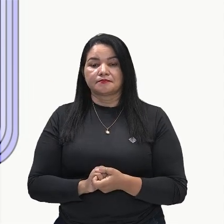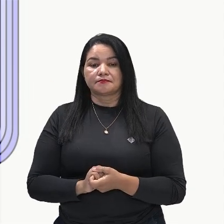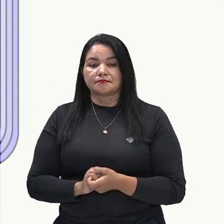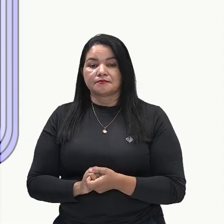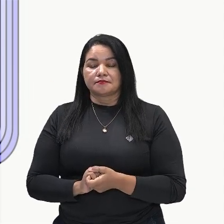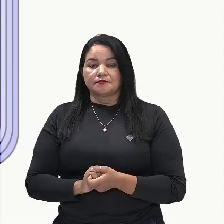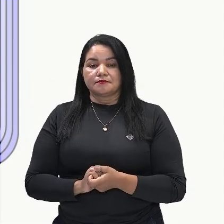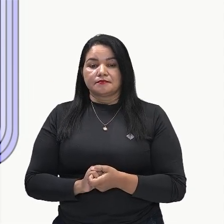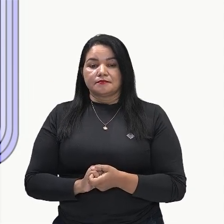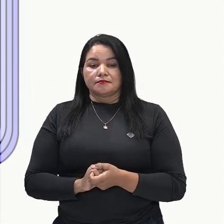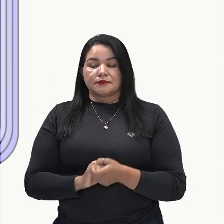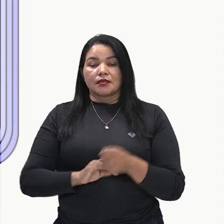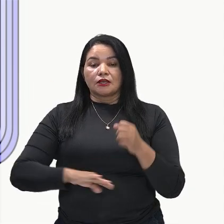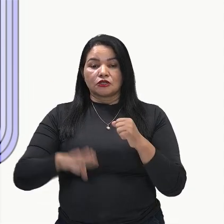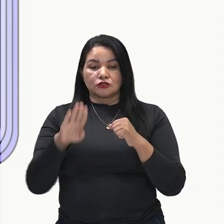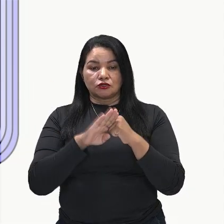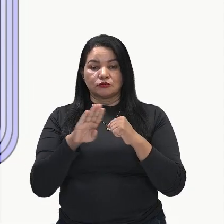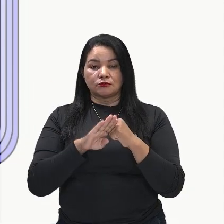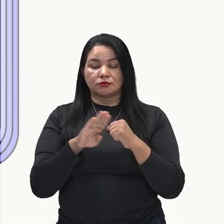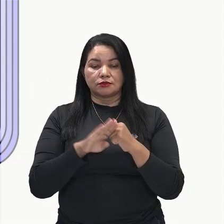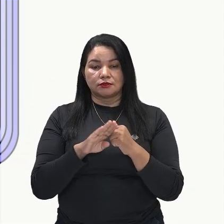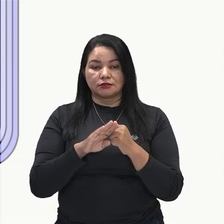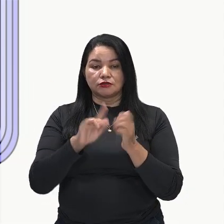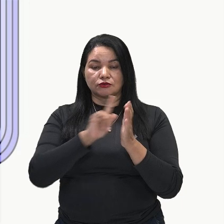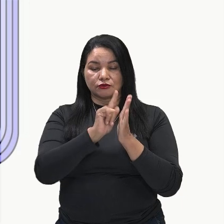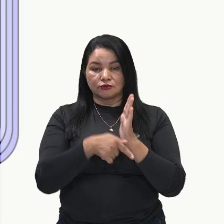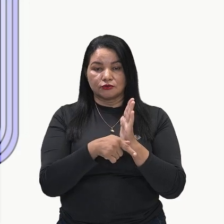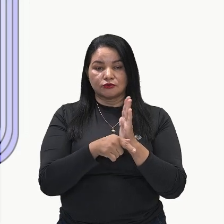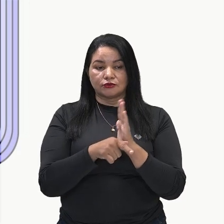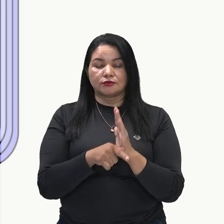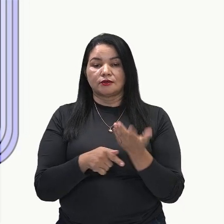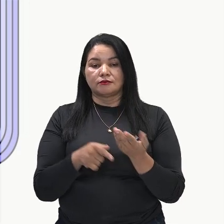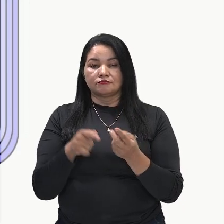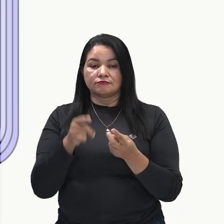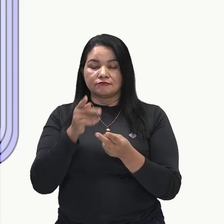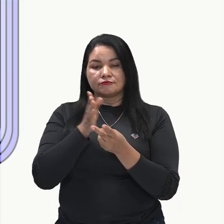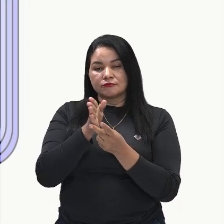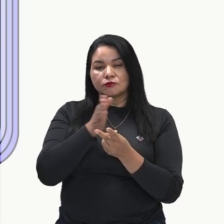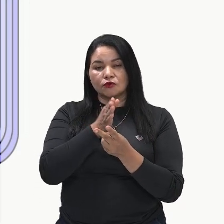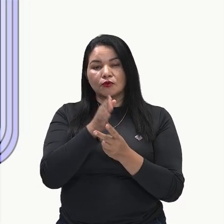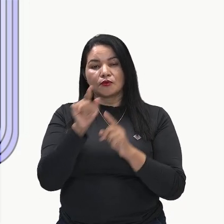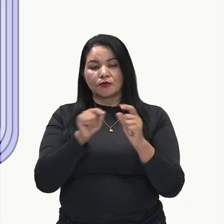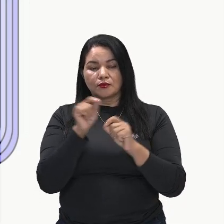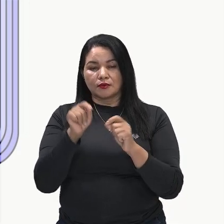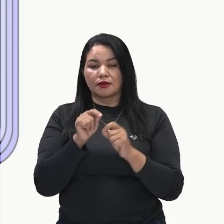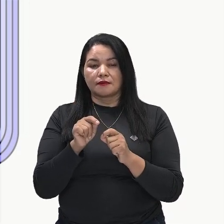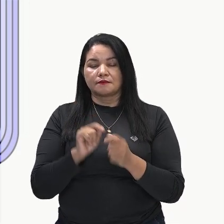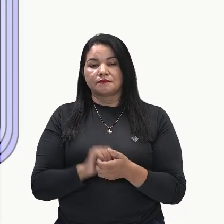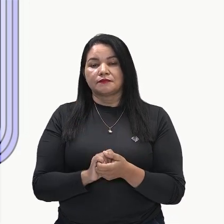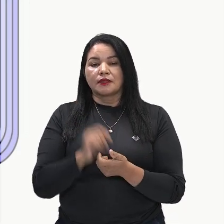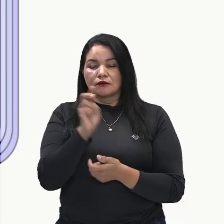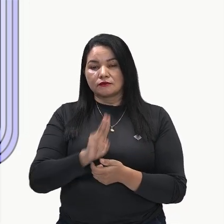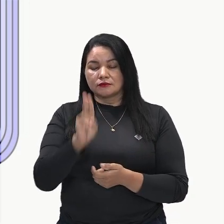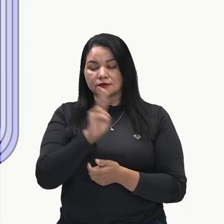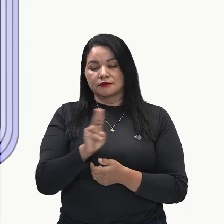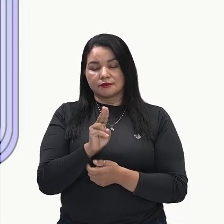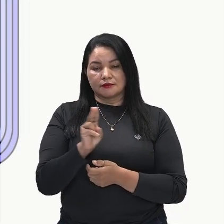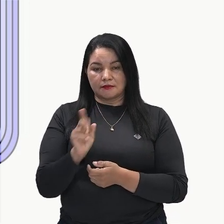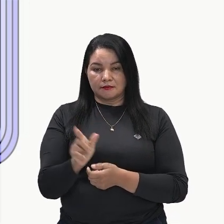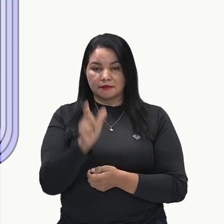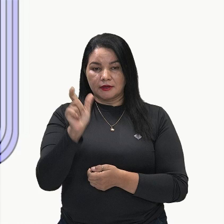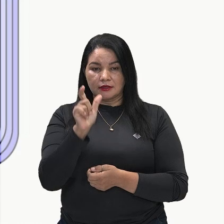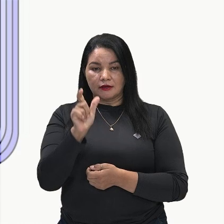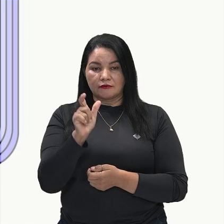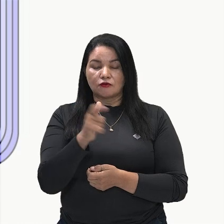gênero ambíguo no diferenciado. Observem que eu posso utilizar essas palavras tanto no